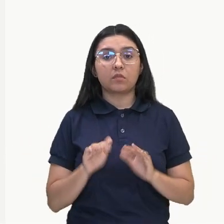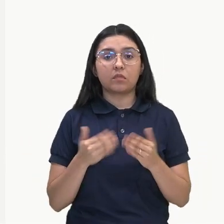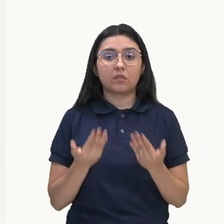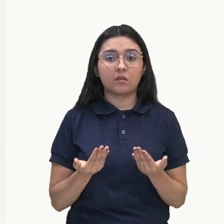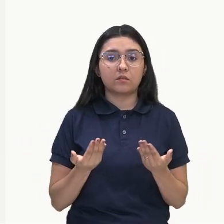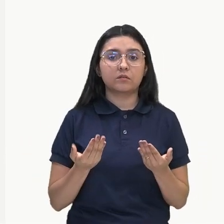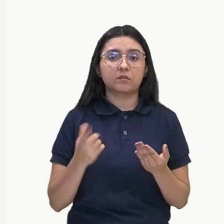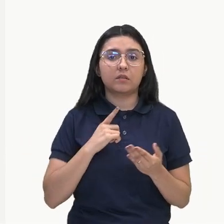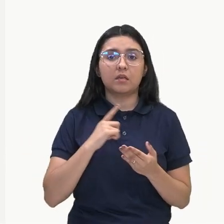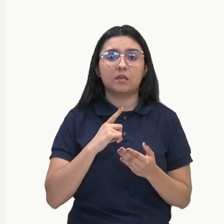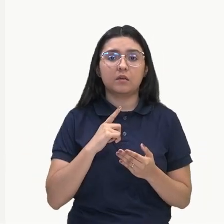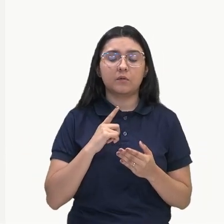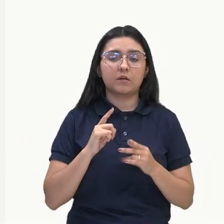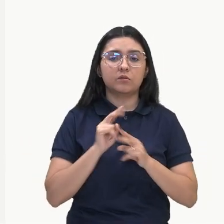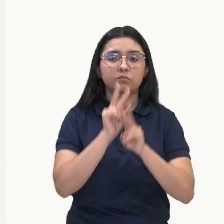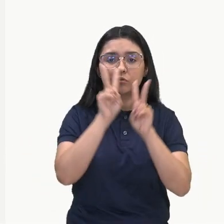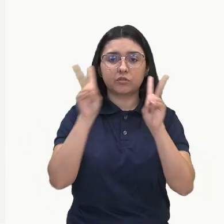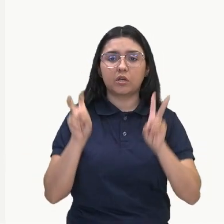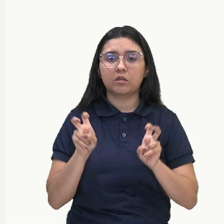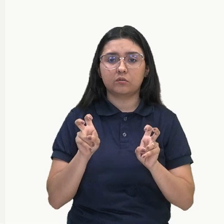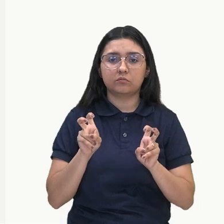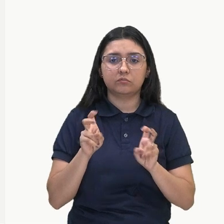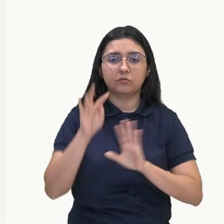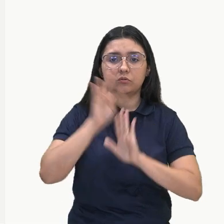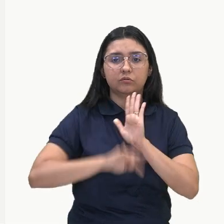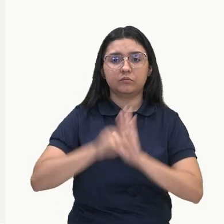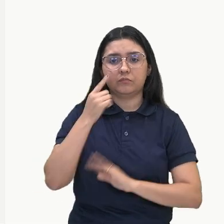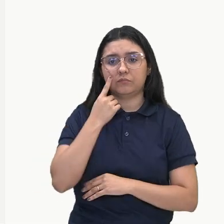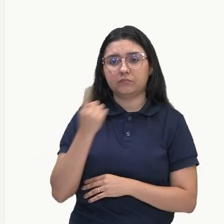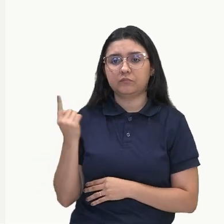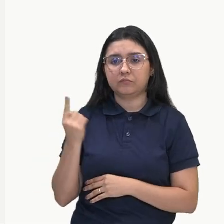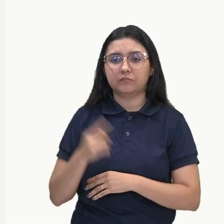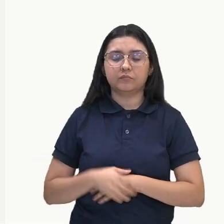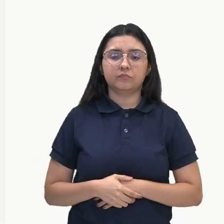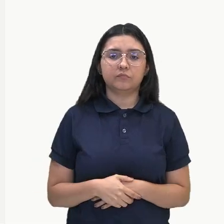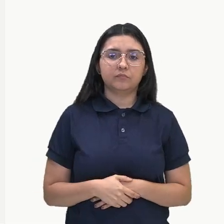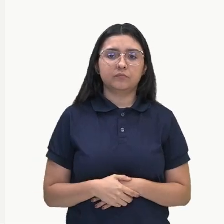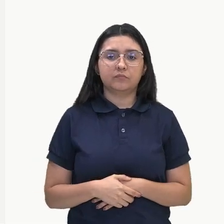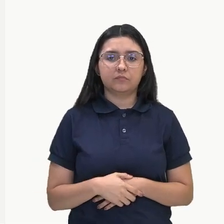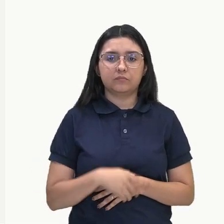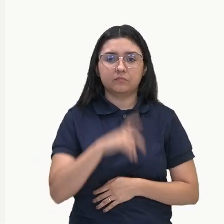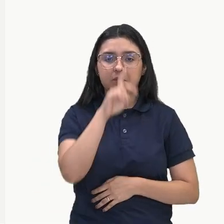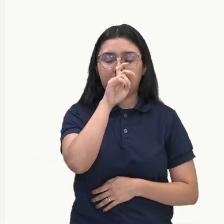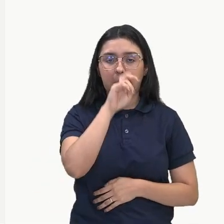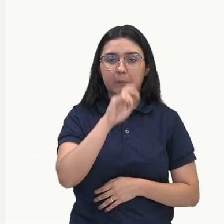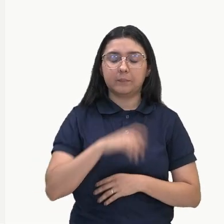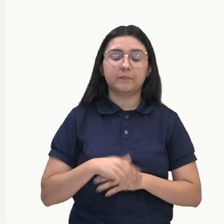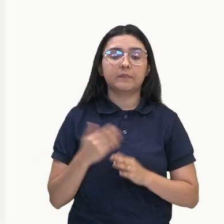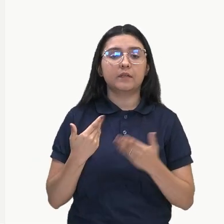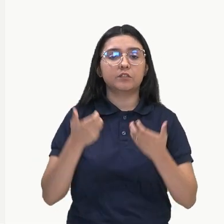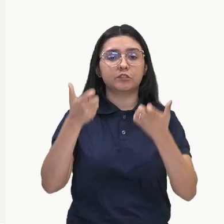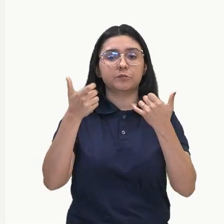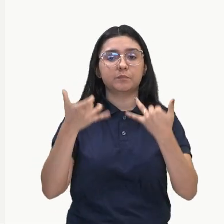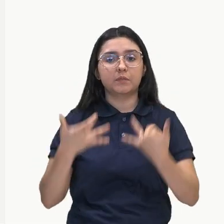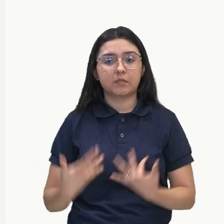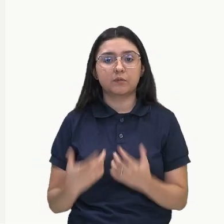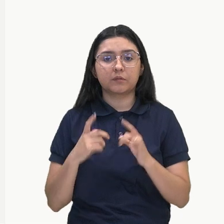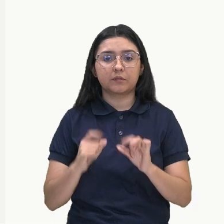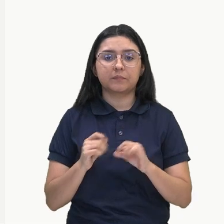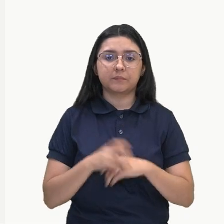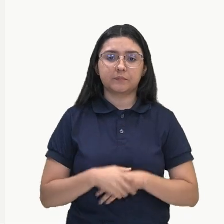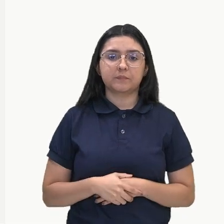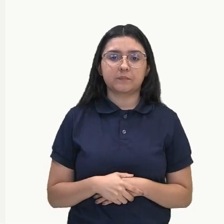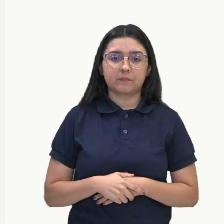o título deste texto, que é Food for Thought. Então, e ele começa a falar sobre